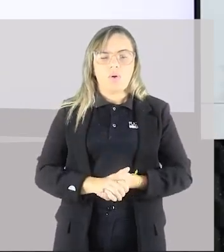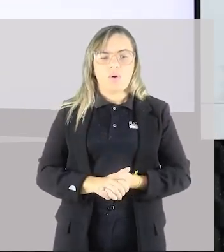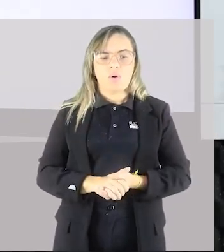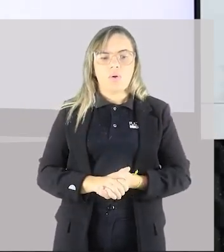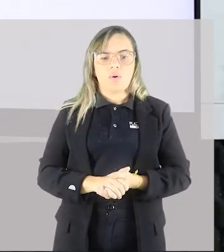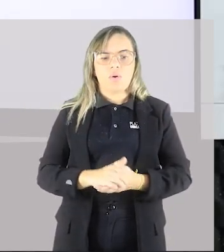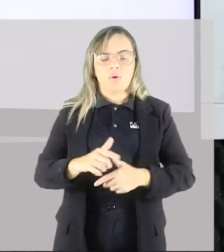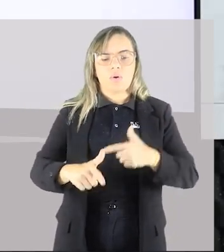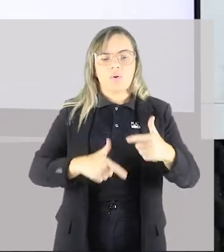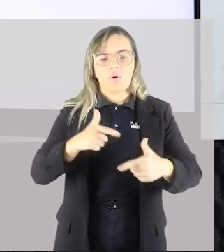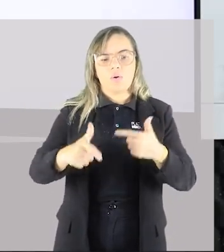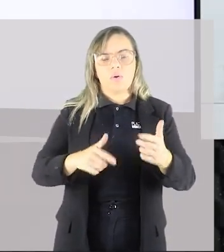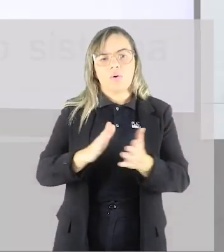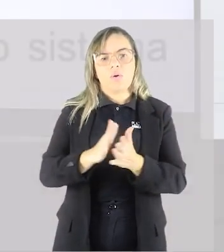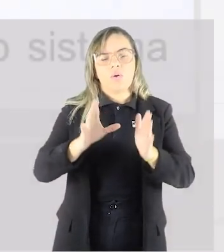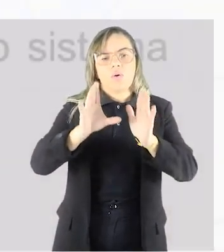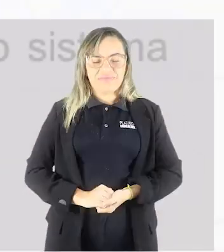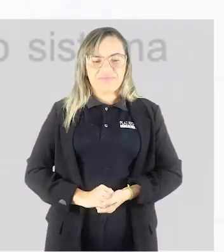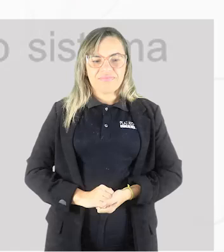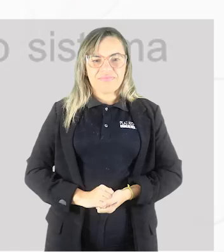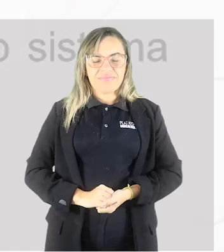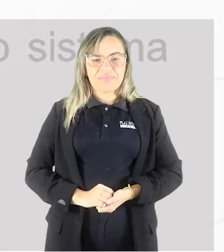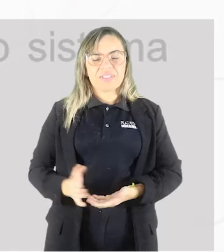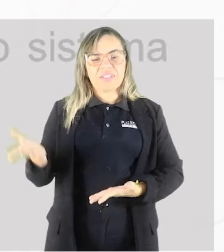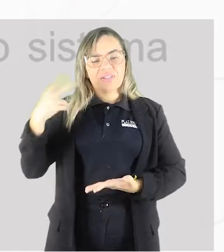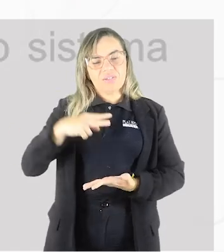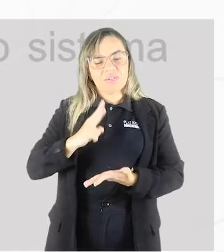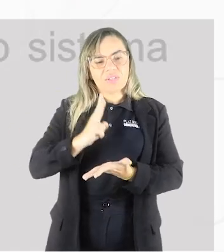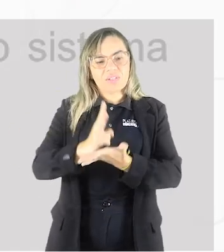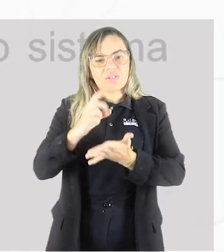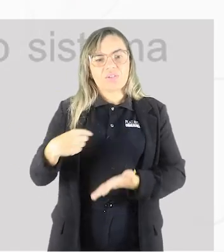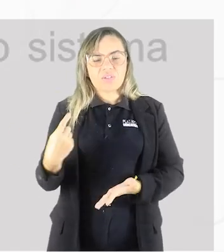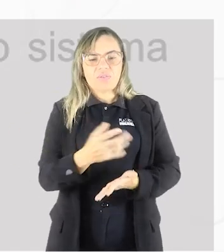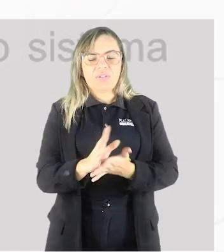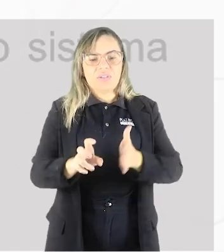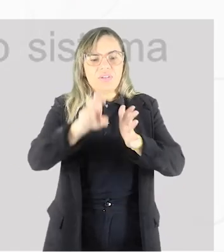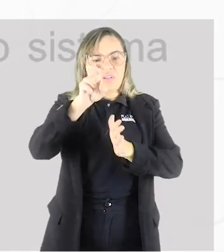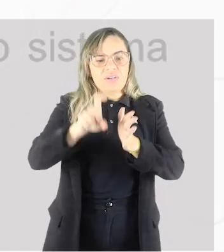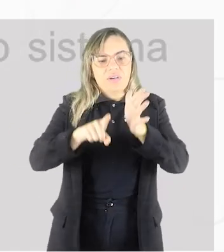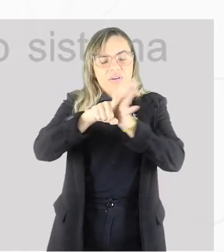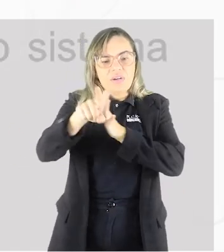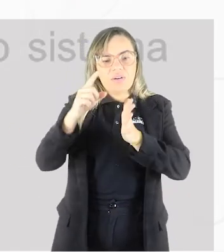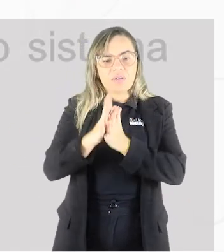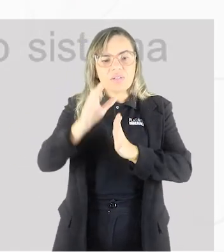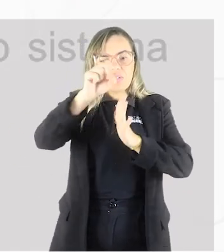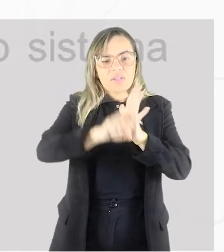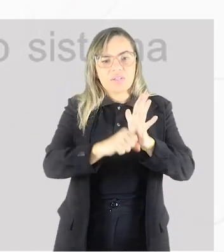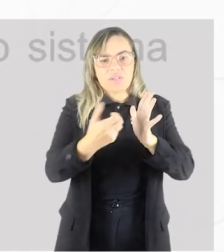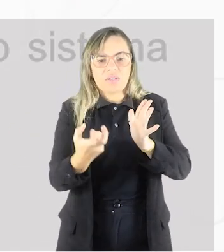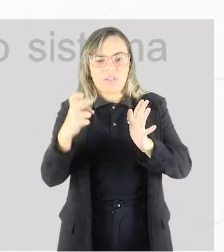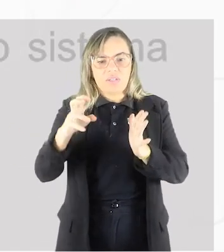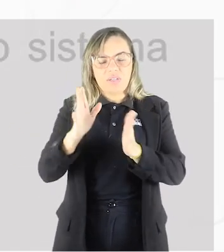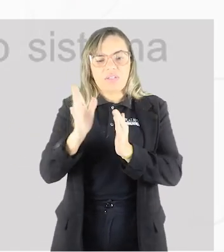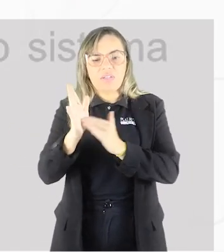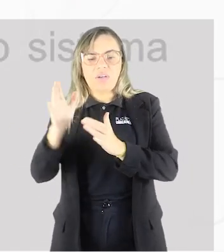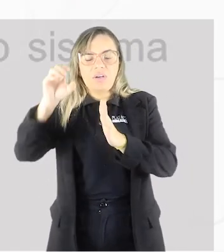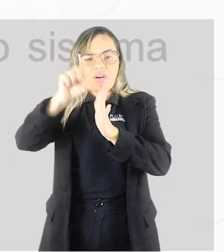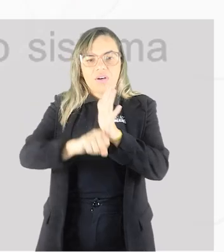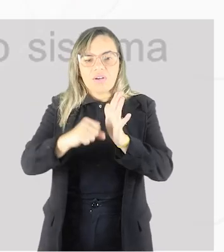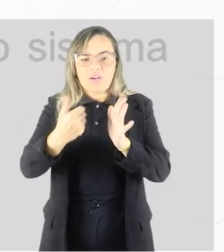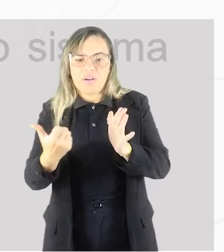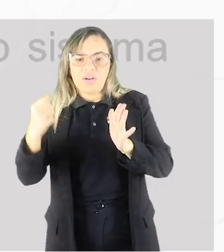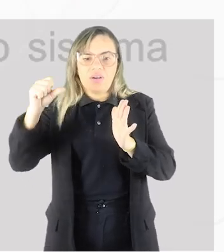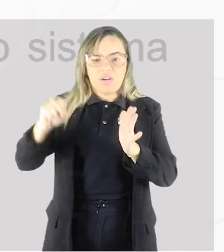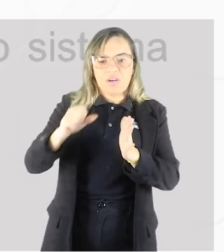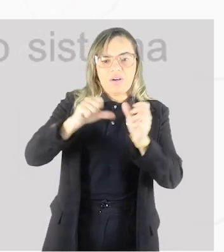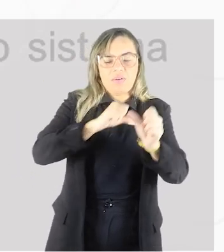Trabalho dentro da concepção marxista. Continuando aqui, nós temos a quinta questão, Entre os séculos XV e XVIII, a transição do